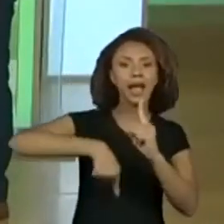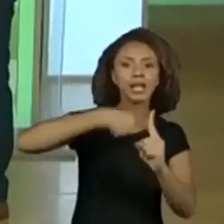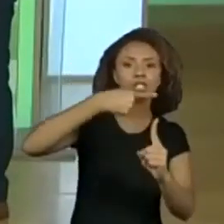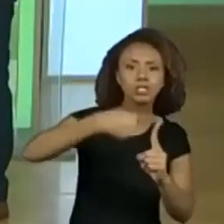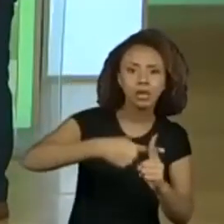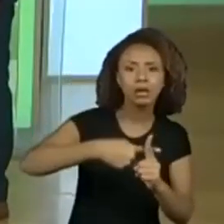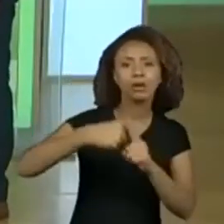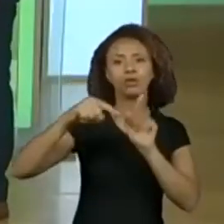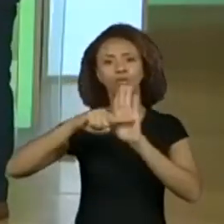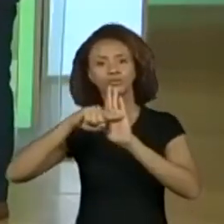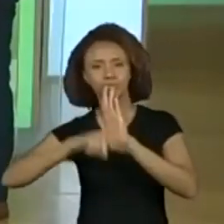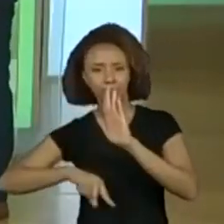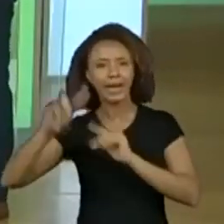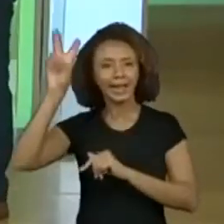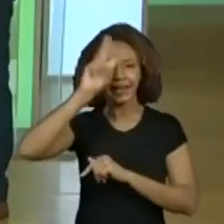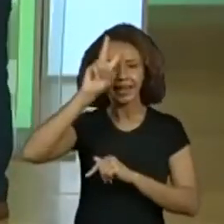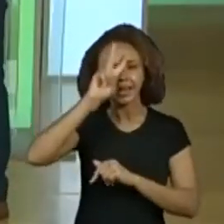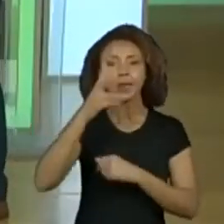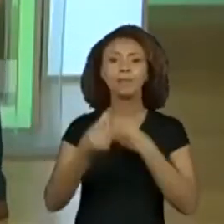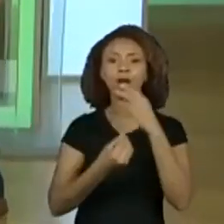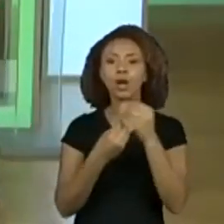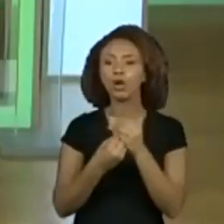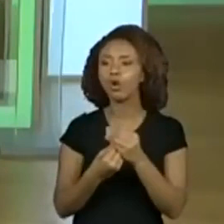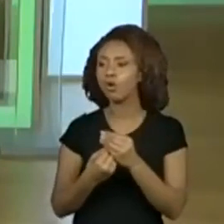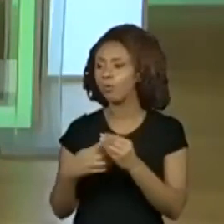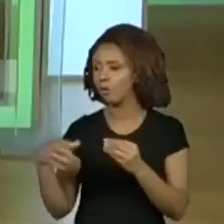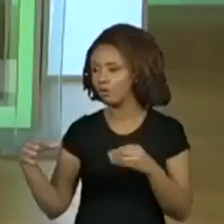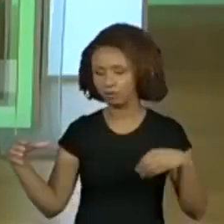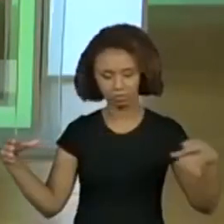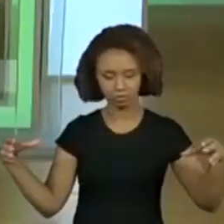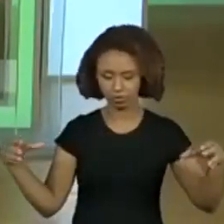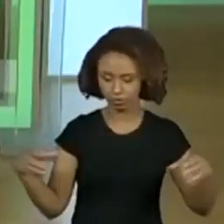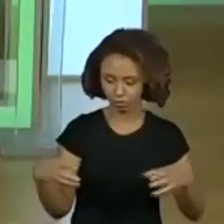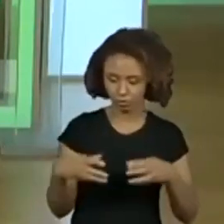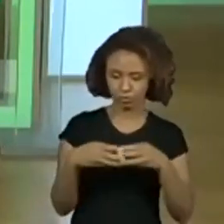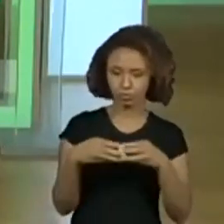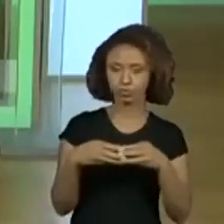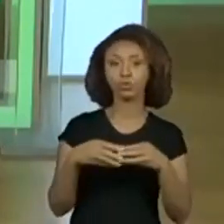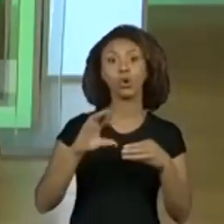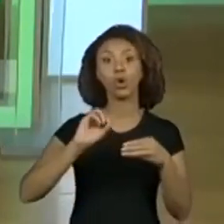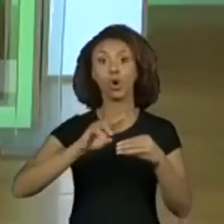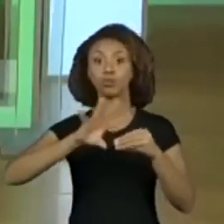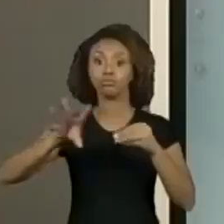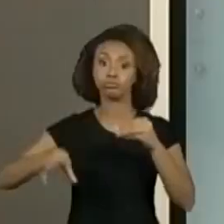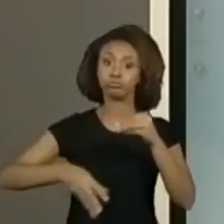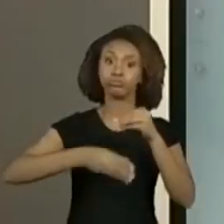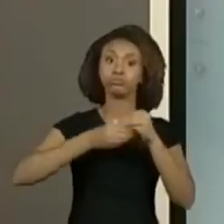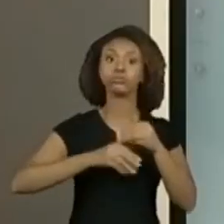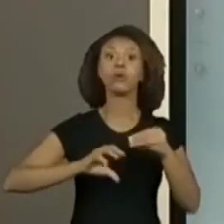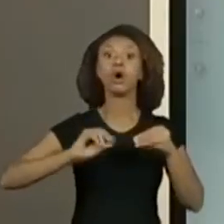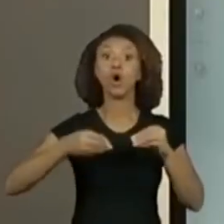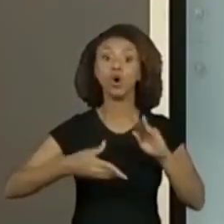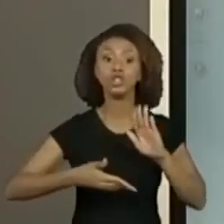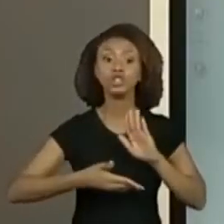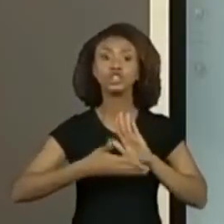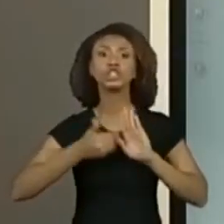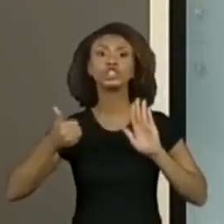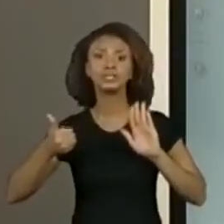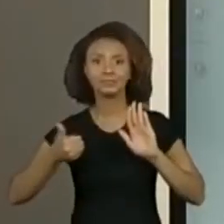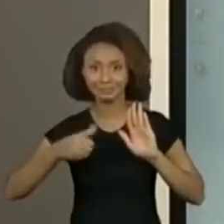subtração com essa ideia de juntar acrescentar ou até mesmo retirar